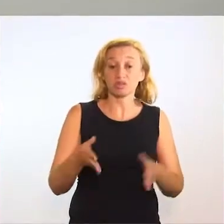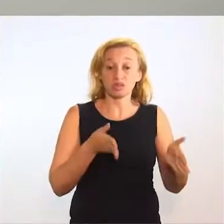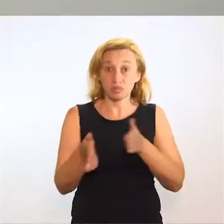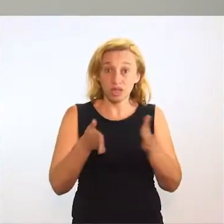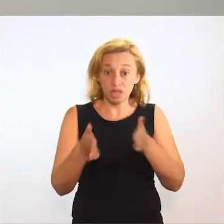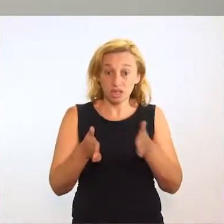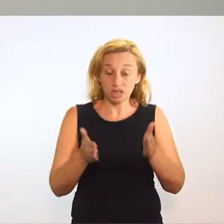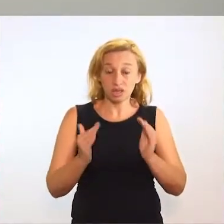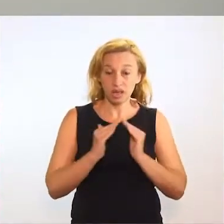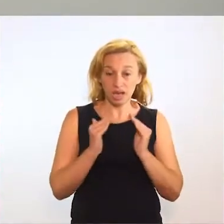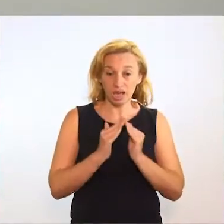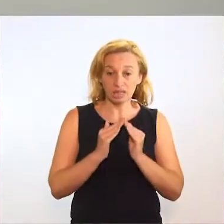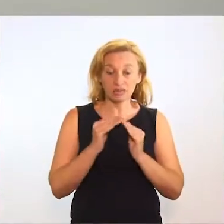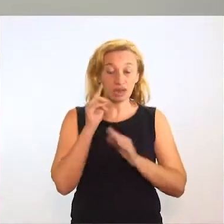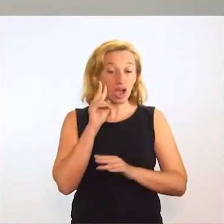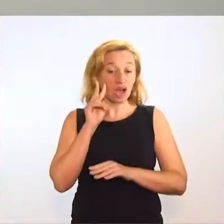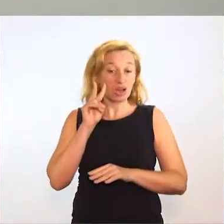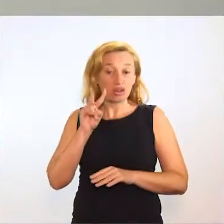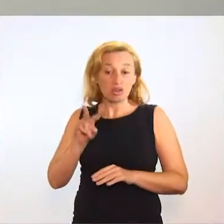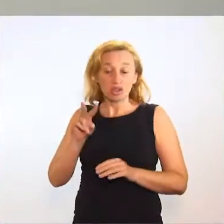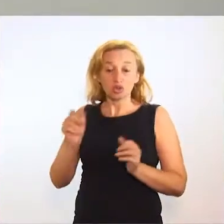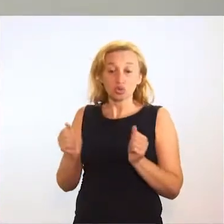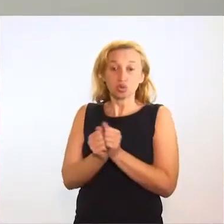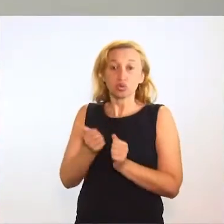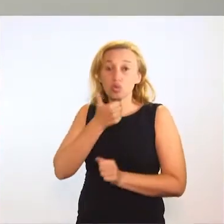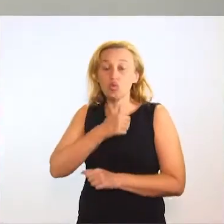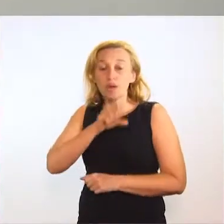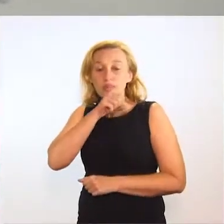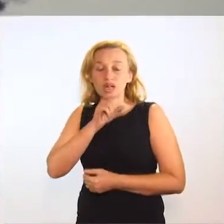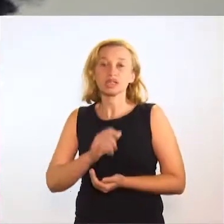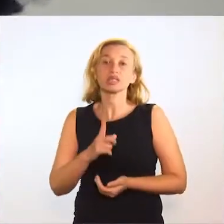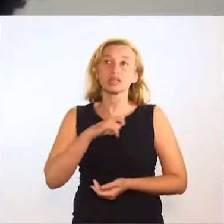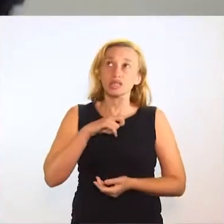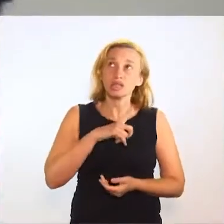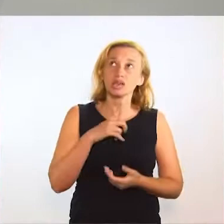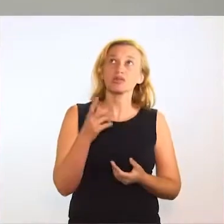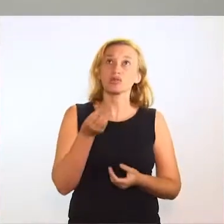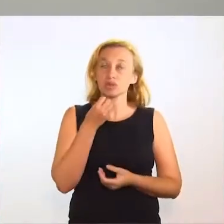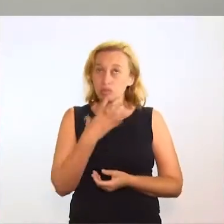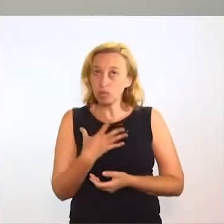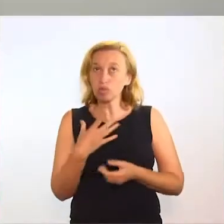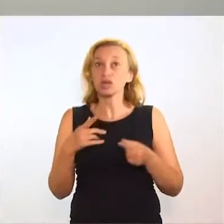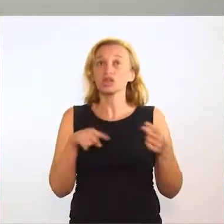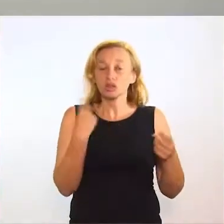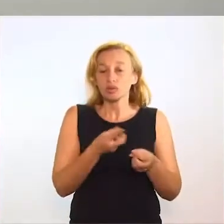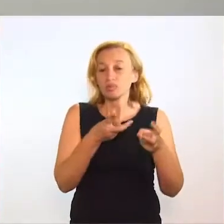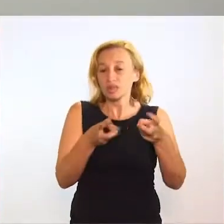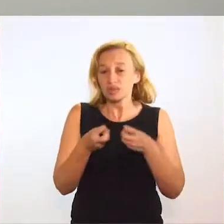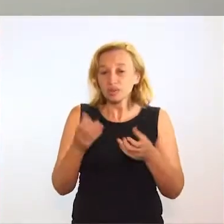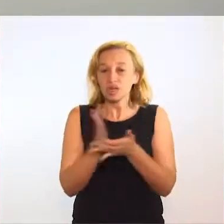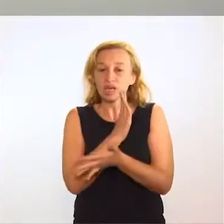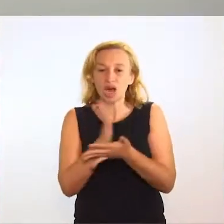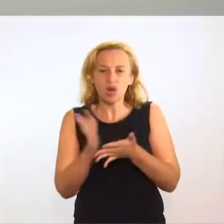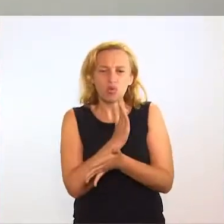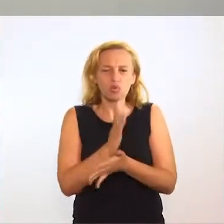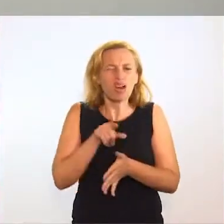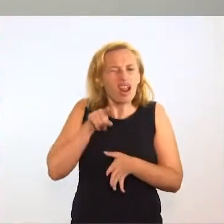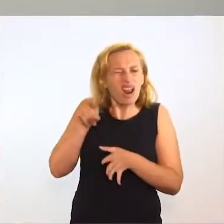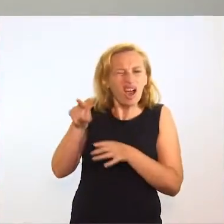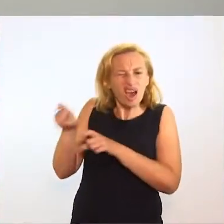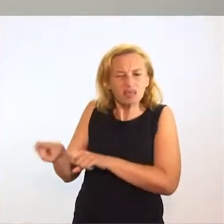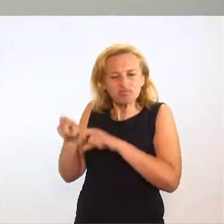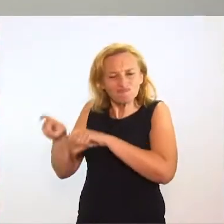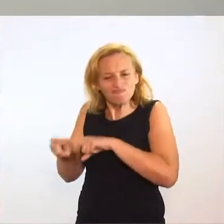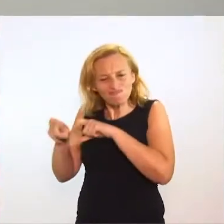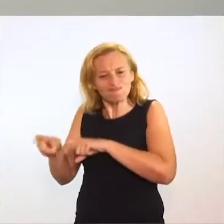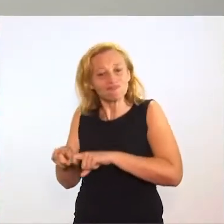casa também nesse período, ficava com a mãe assistindo. E teve uma coisa muito positiva que a gente percebeu, é que algumas lá do